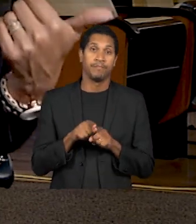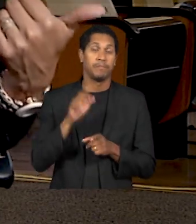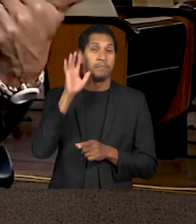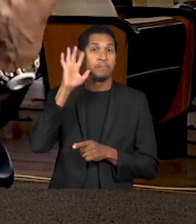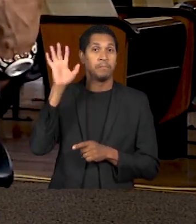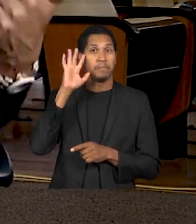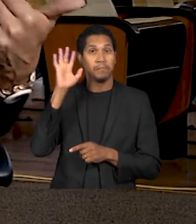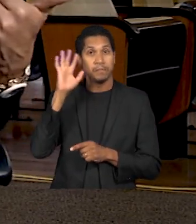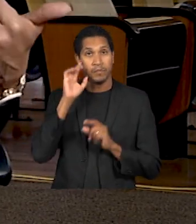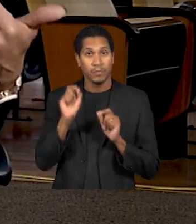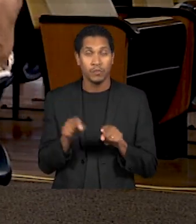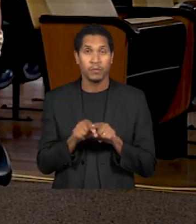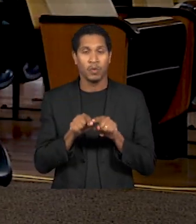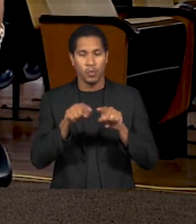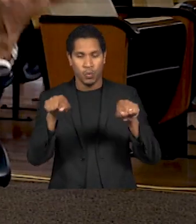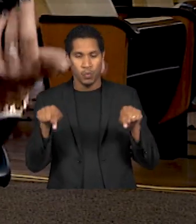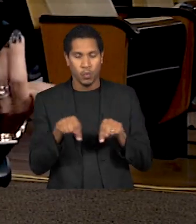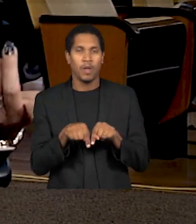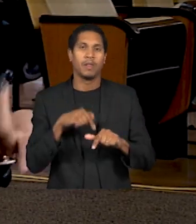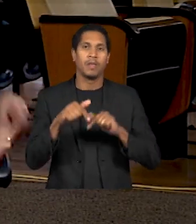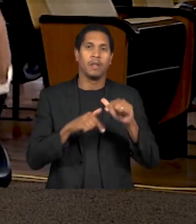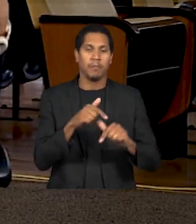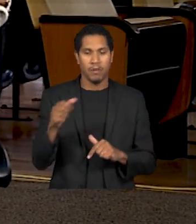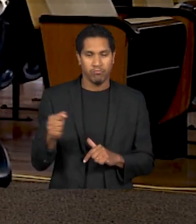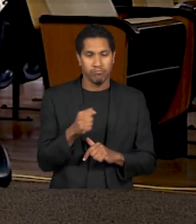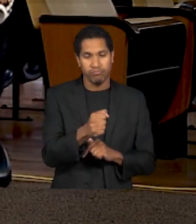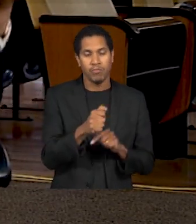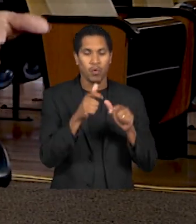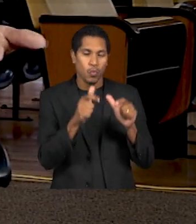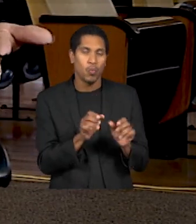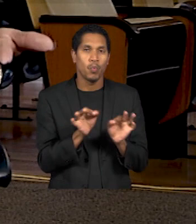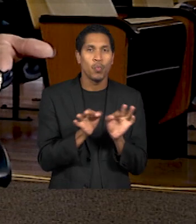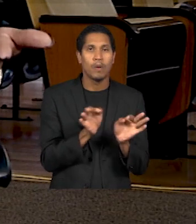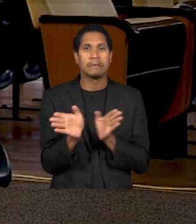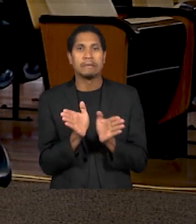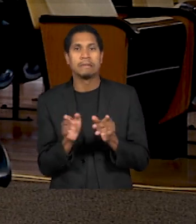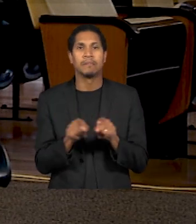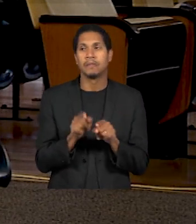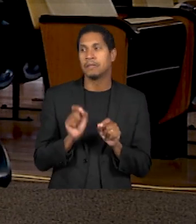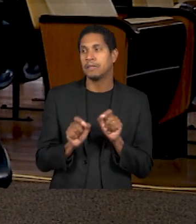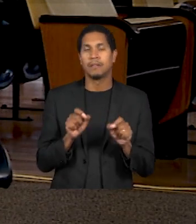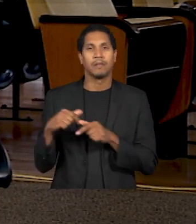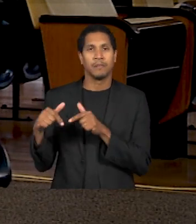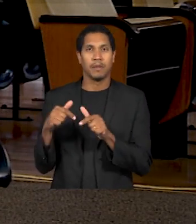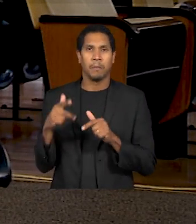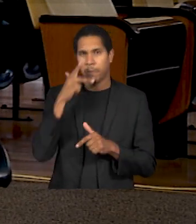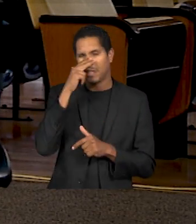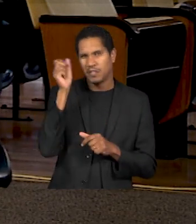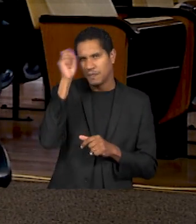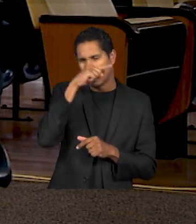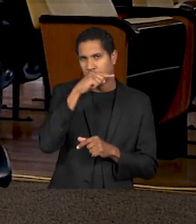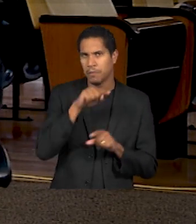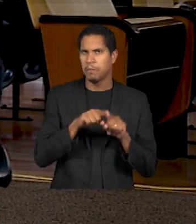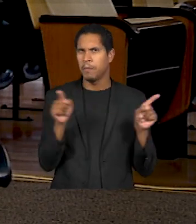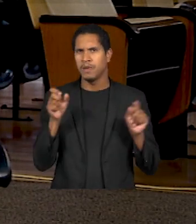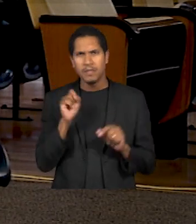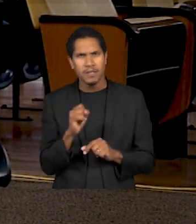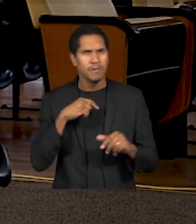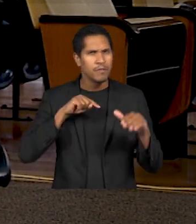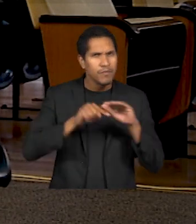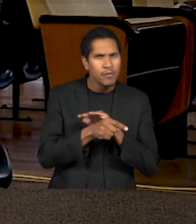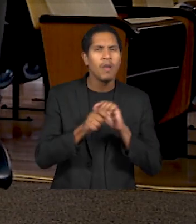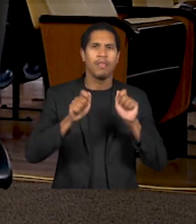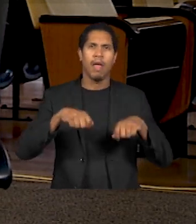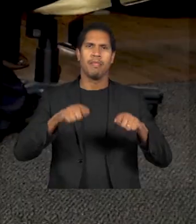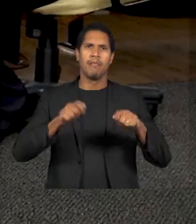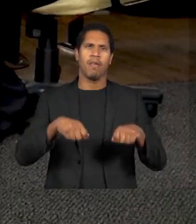que pensar no local de trabalho que ela vai estar, com quem que ela vai trabalhar. Parece muito difícil. Mas se você for a fundo, dá